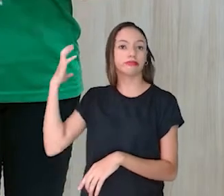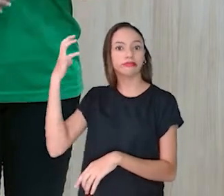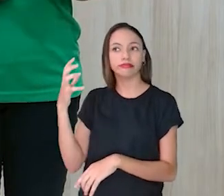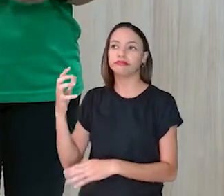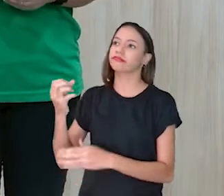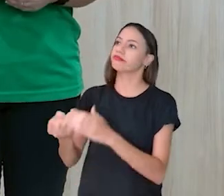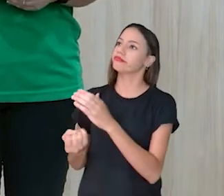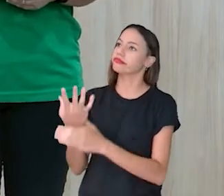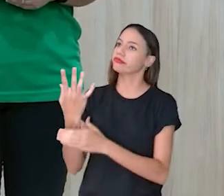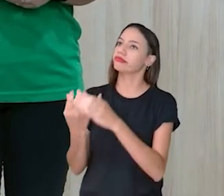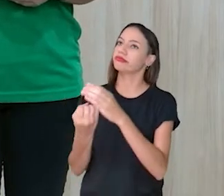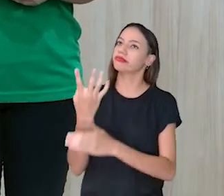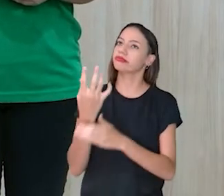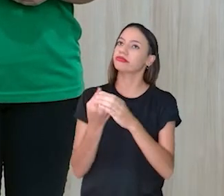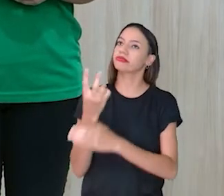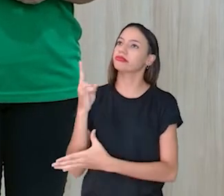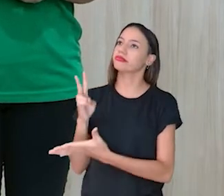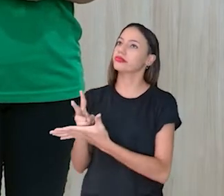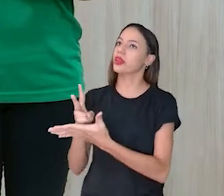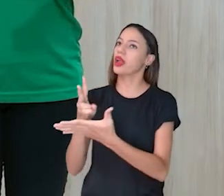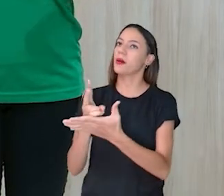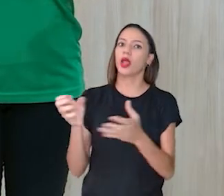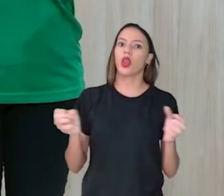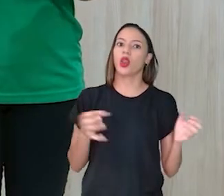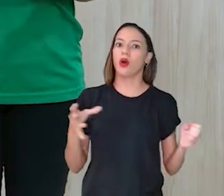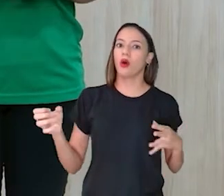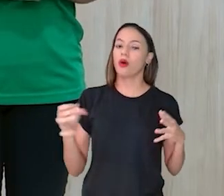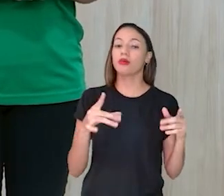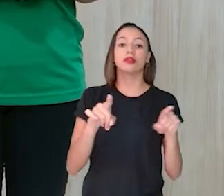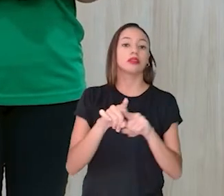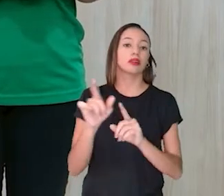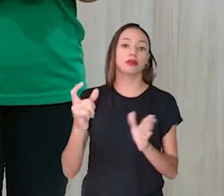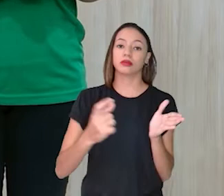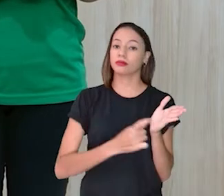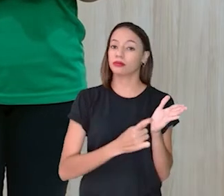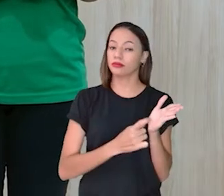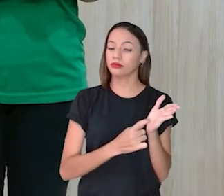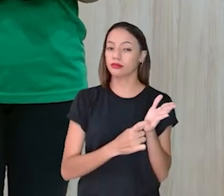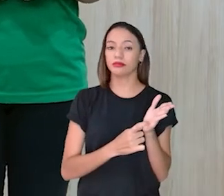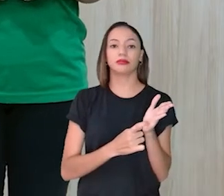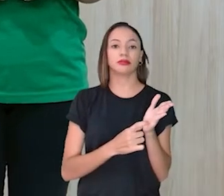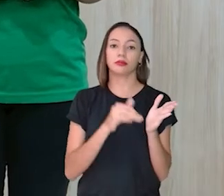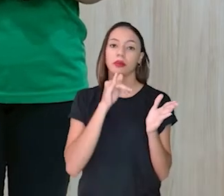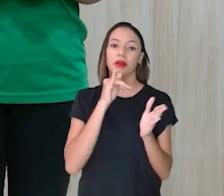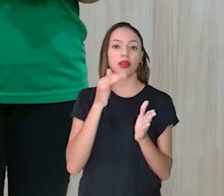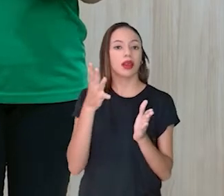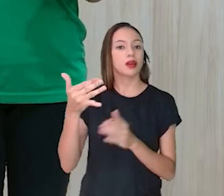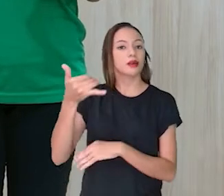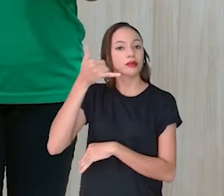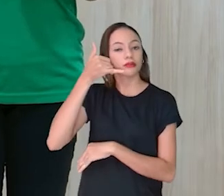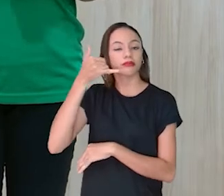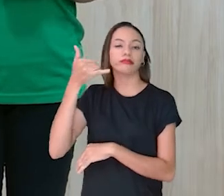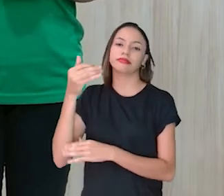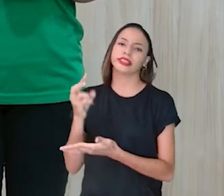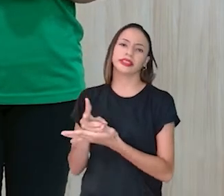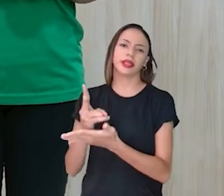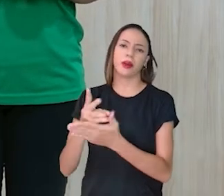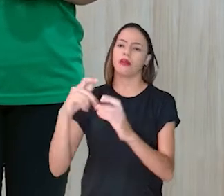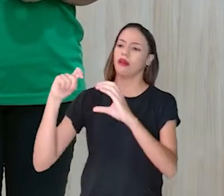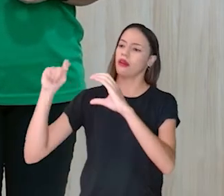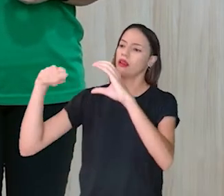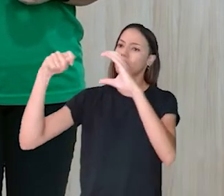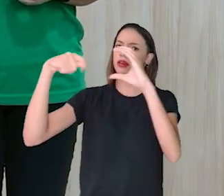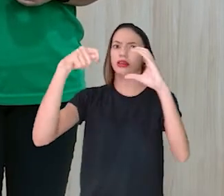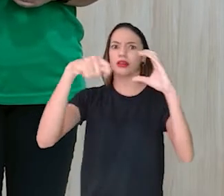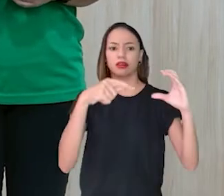seguida outra e outra. Os próprios aplicativos dos nossos telefones estão ali com os vídeos